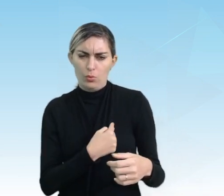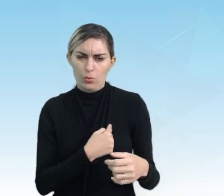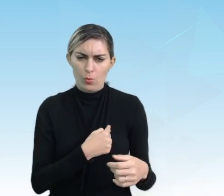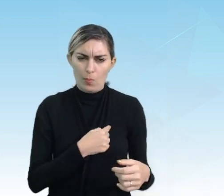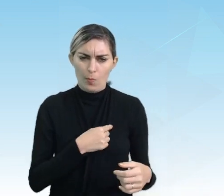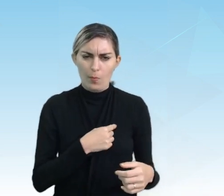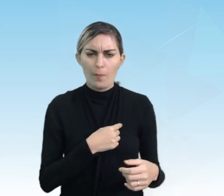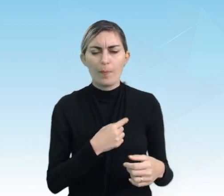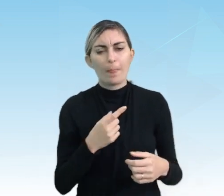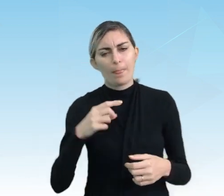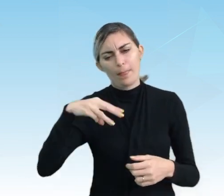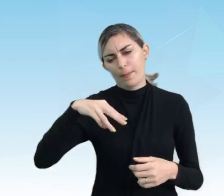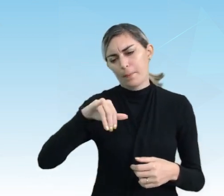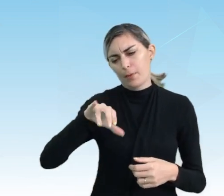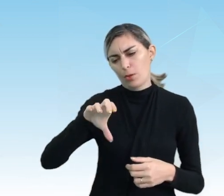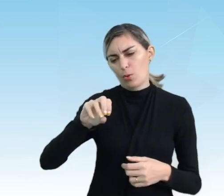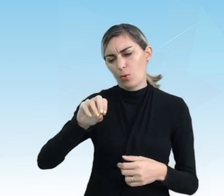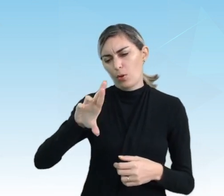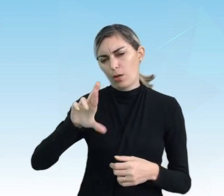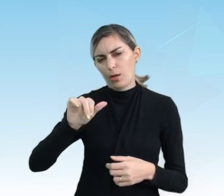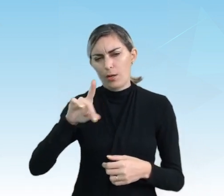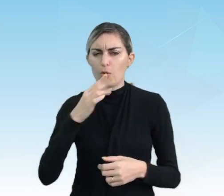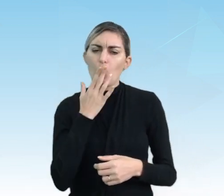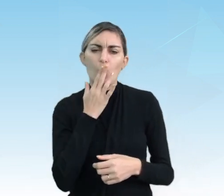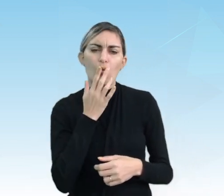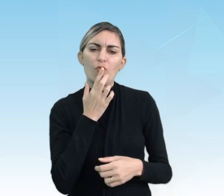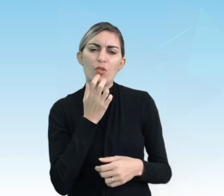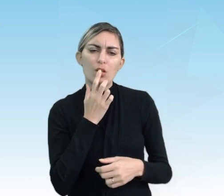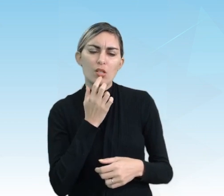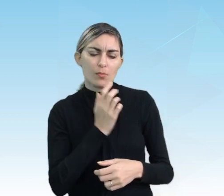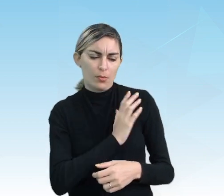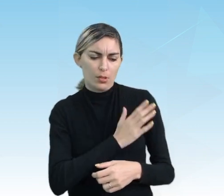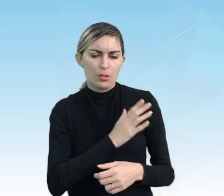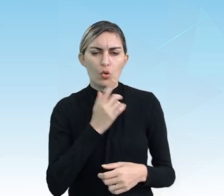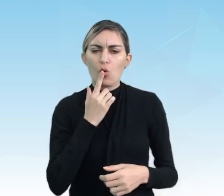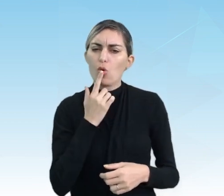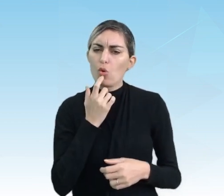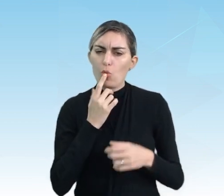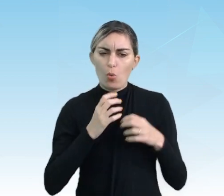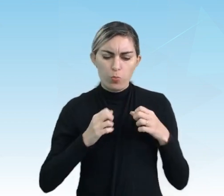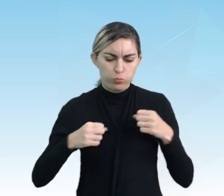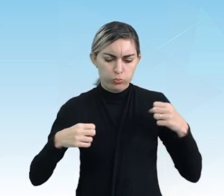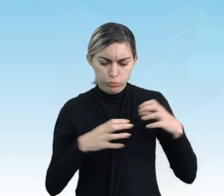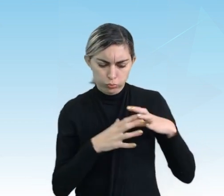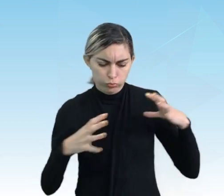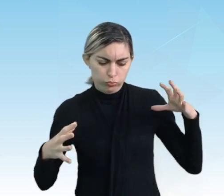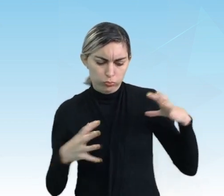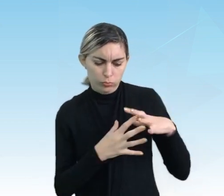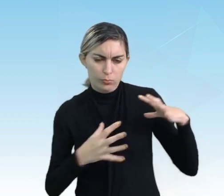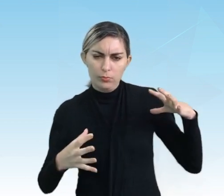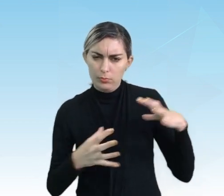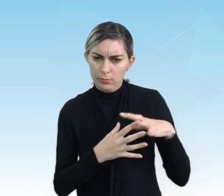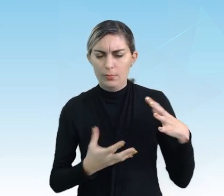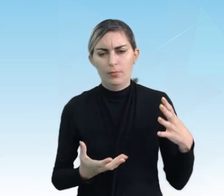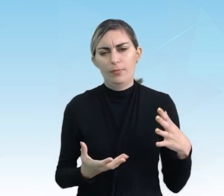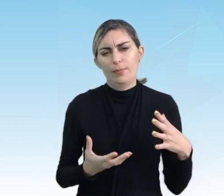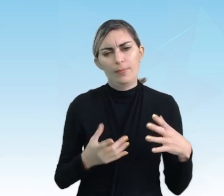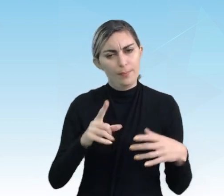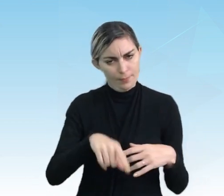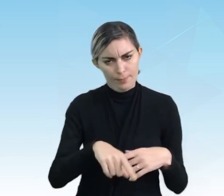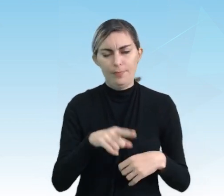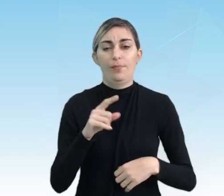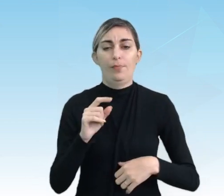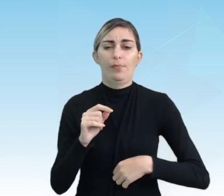miocárdio, ou seja, de coloração vermelha e também de contração involuntária. Essa